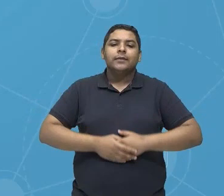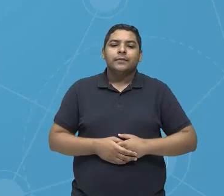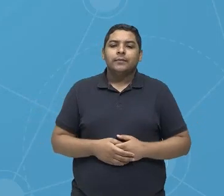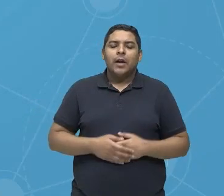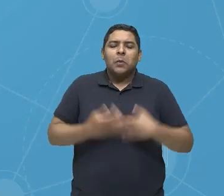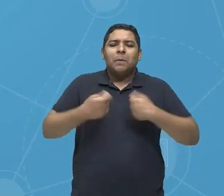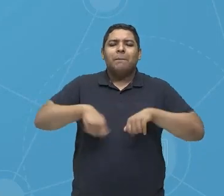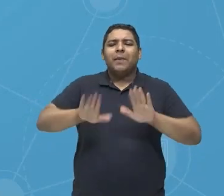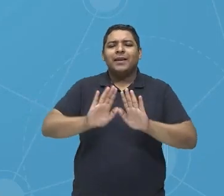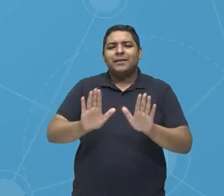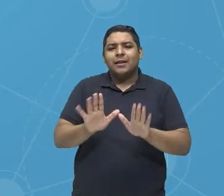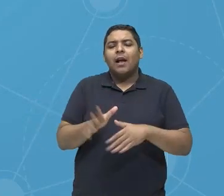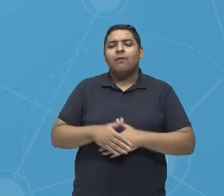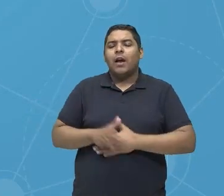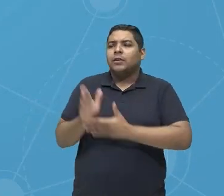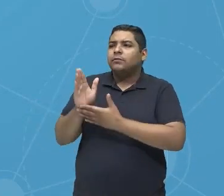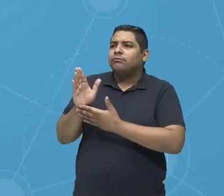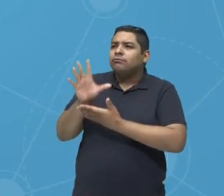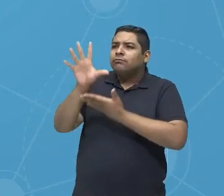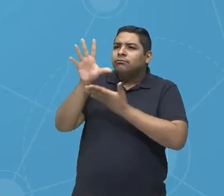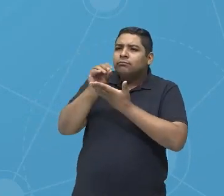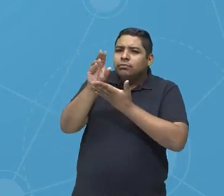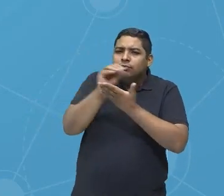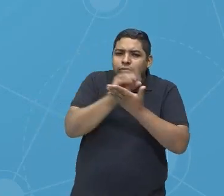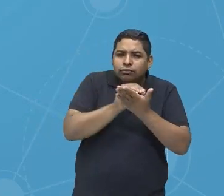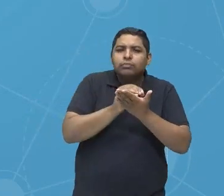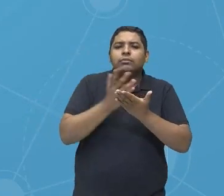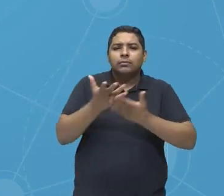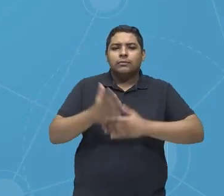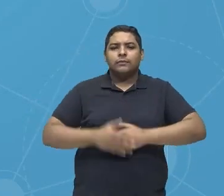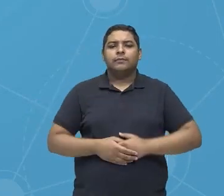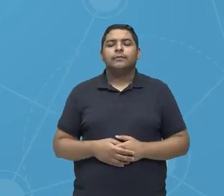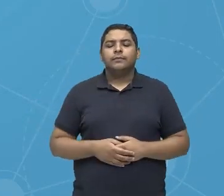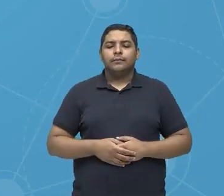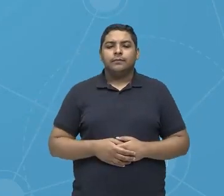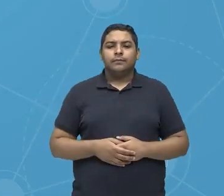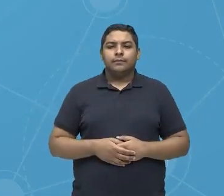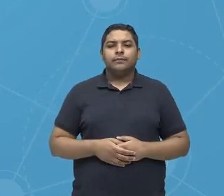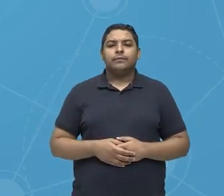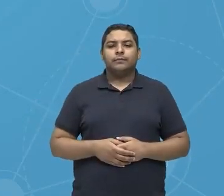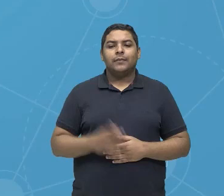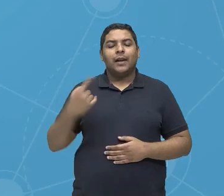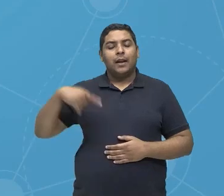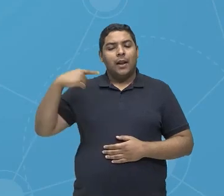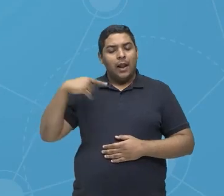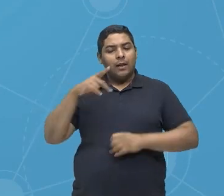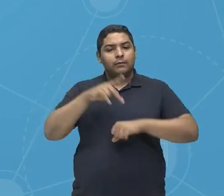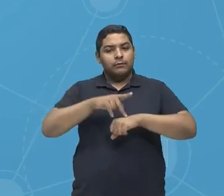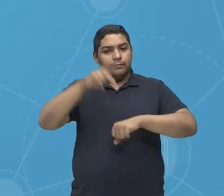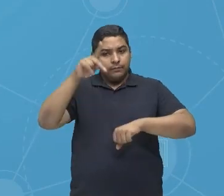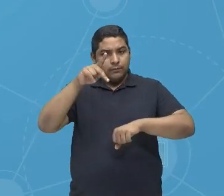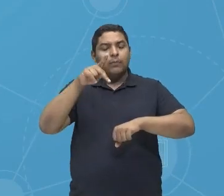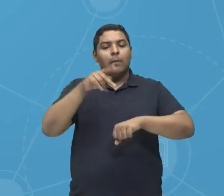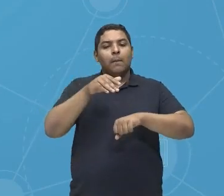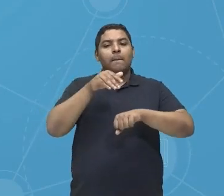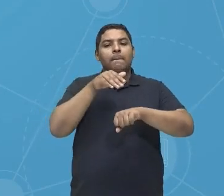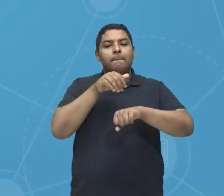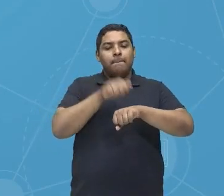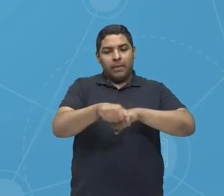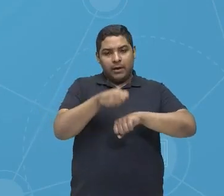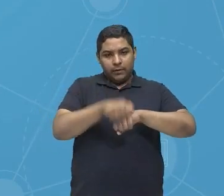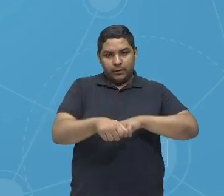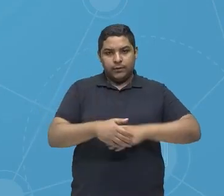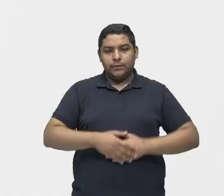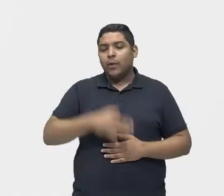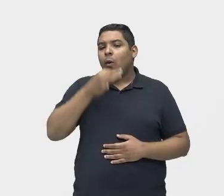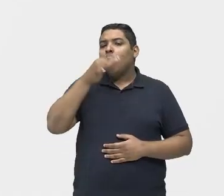vamos dizer, capturar aquele animal de forma mágica, como era no Paleolítico. E aí, vamos ver o nosso comentário